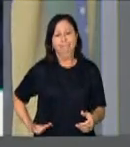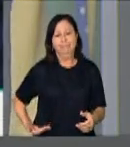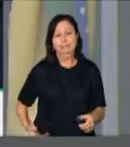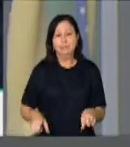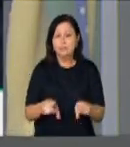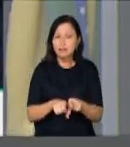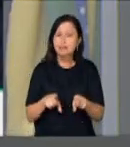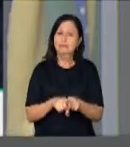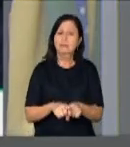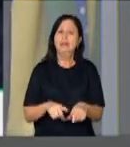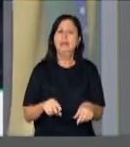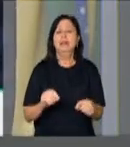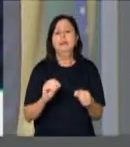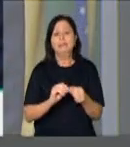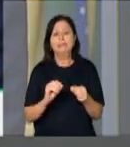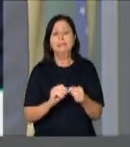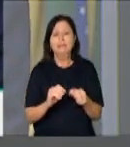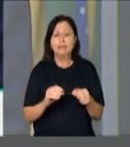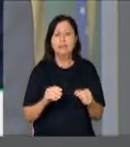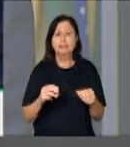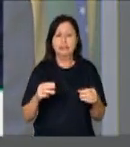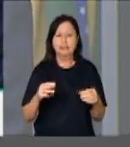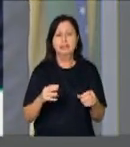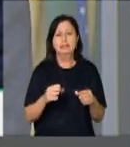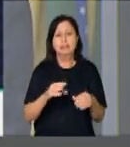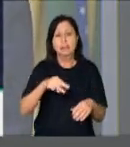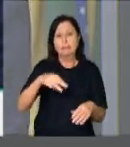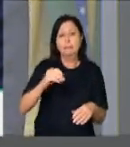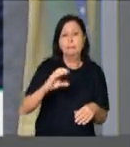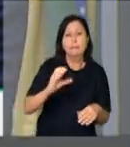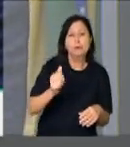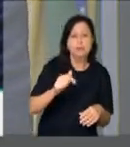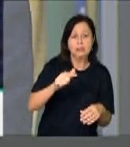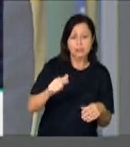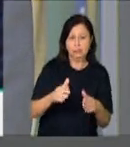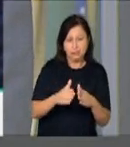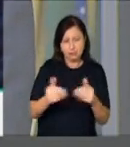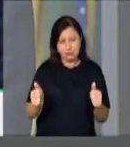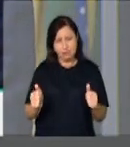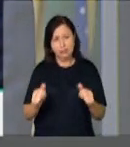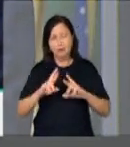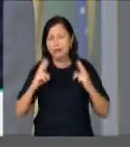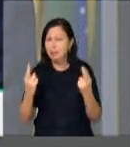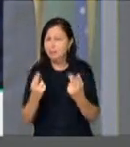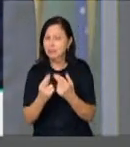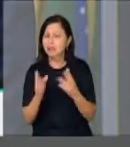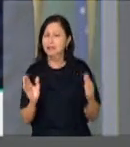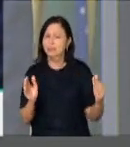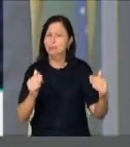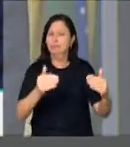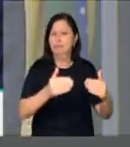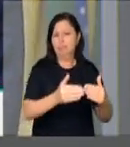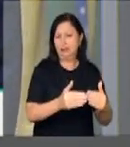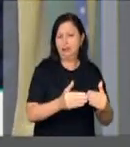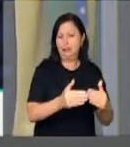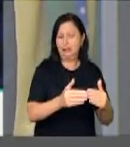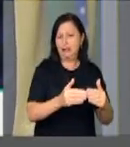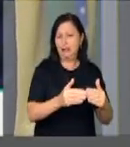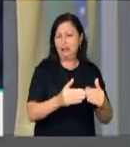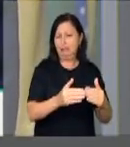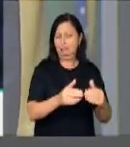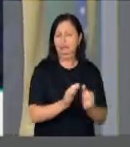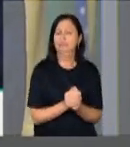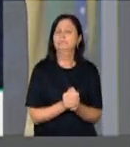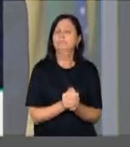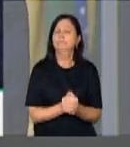fiz uma moção reunimos uma bancada chegamos até o presidente michel temer onde mostrei